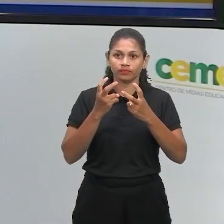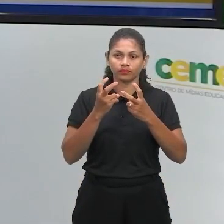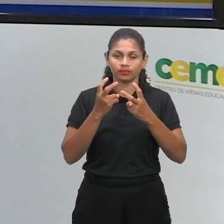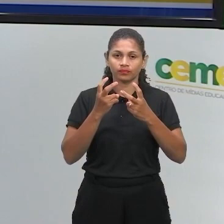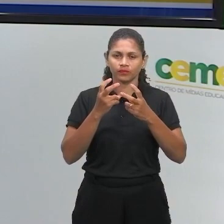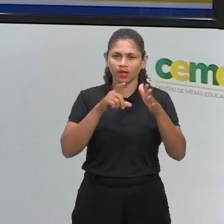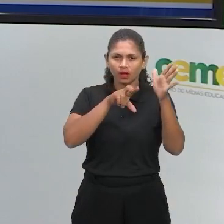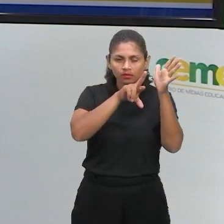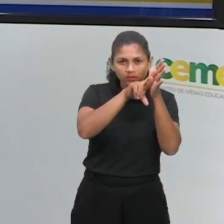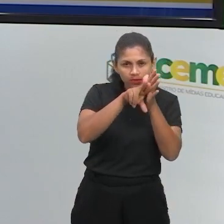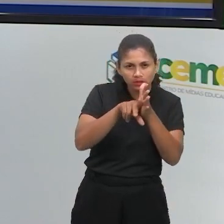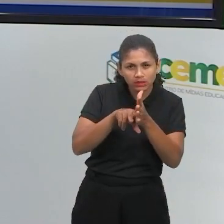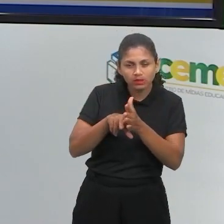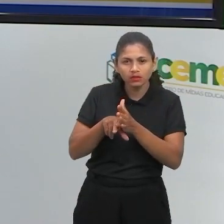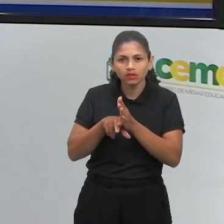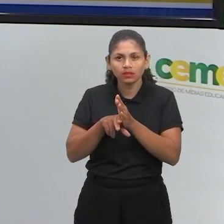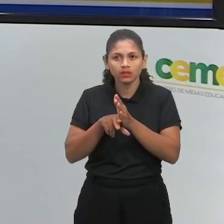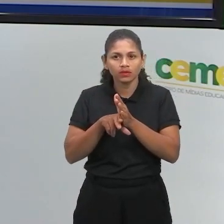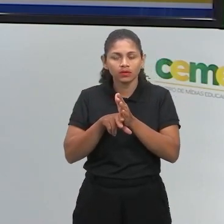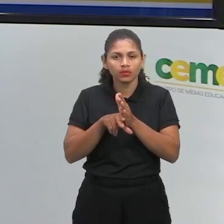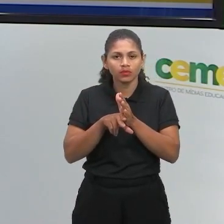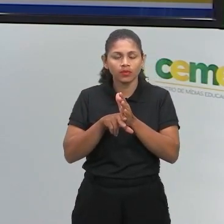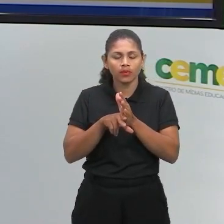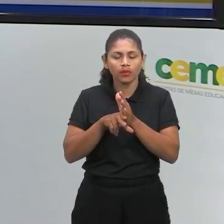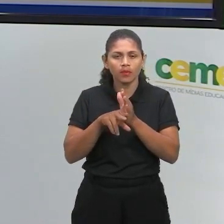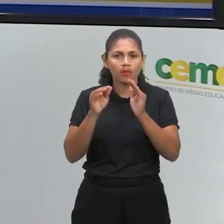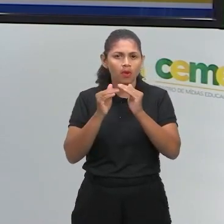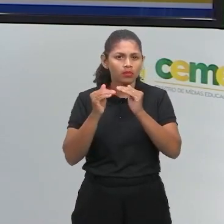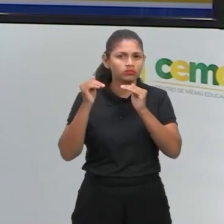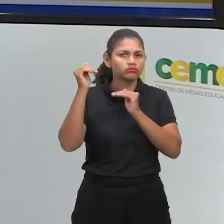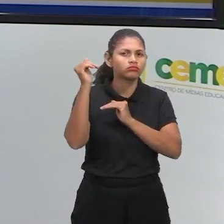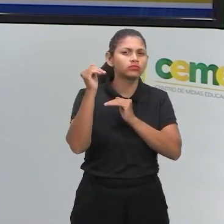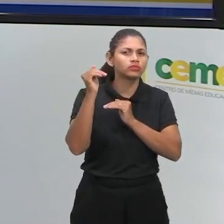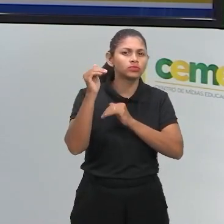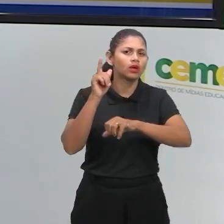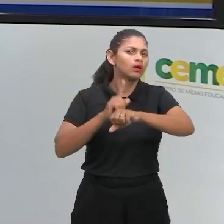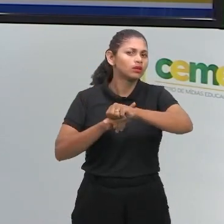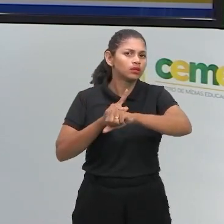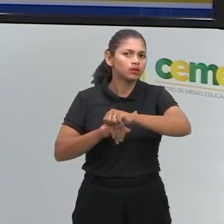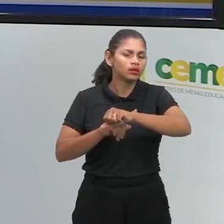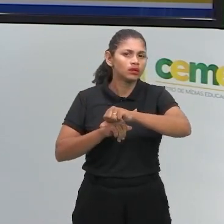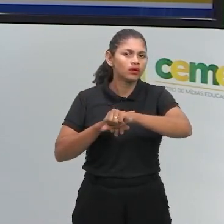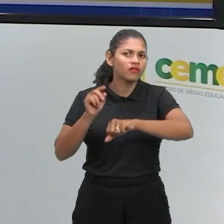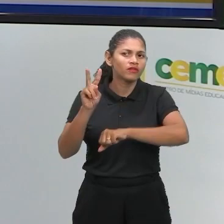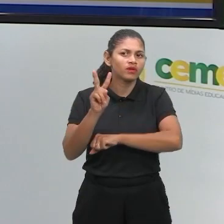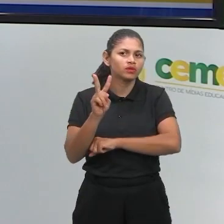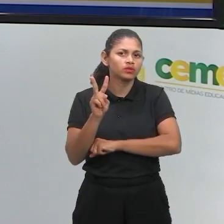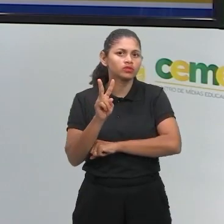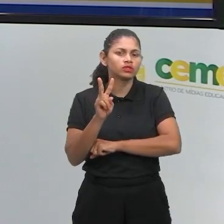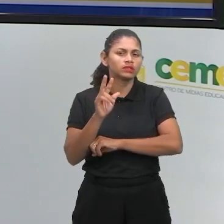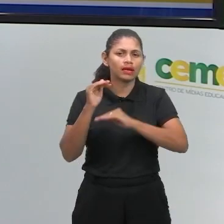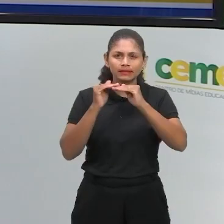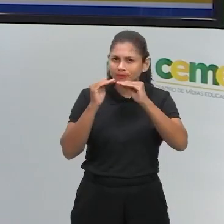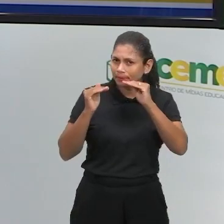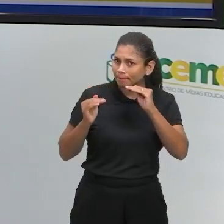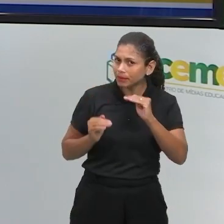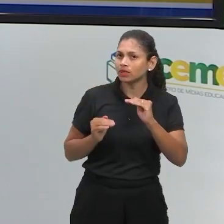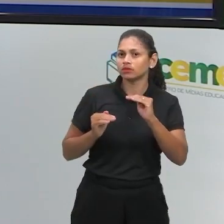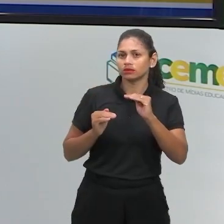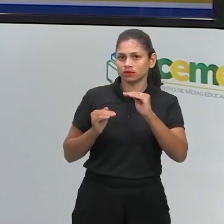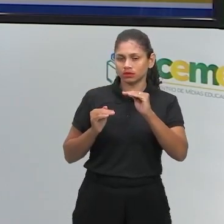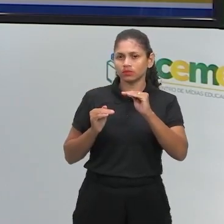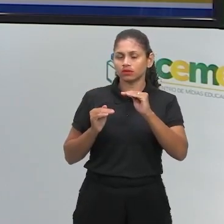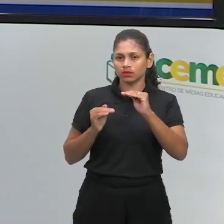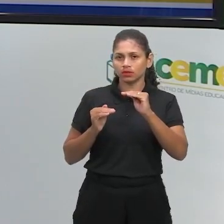as alternativas, será que ela passou maior tempo em velocidades baixas? Não, né, professor? Será que ela passou maior tempo com percurso